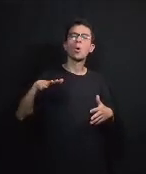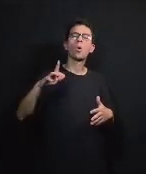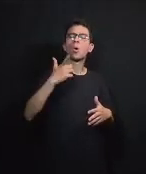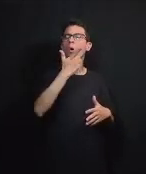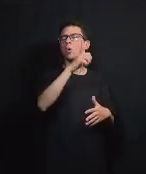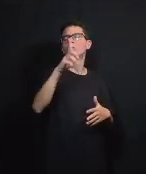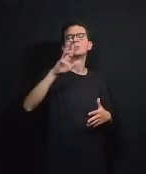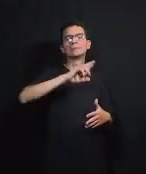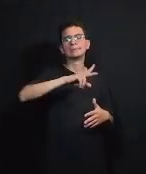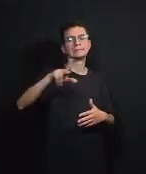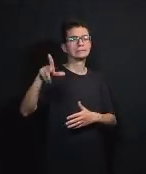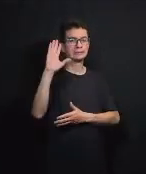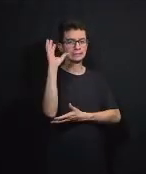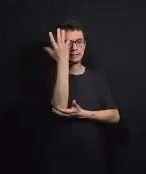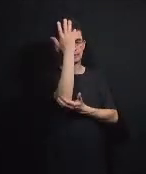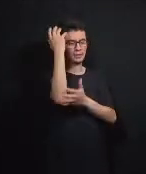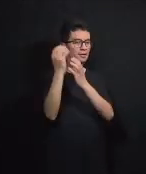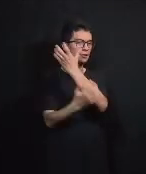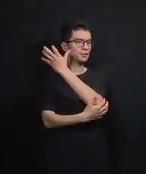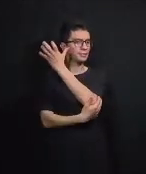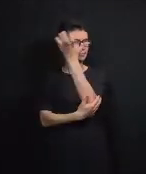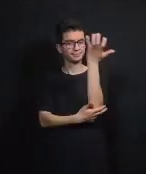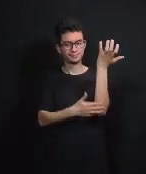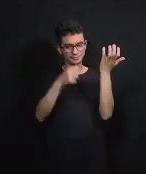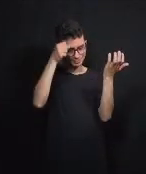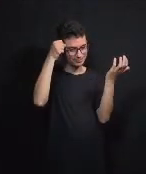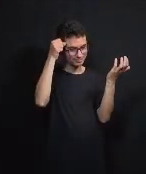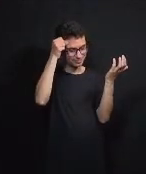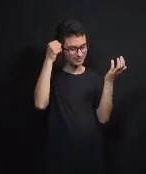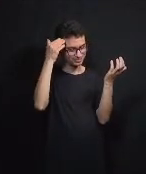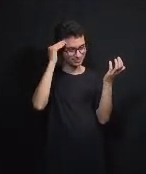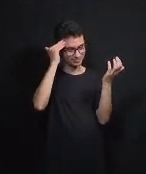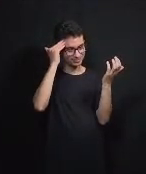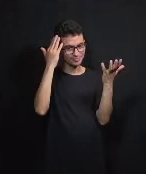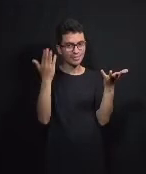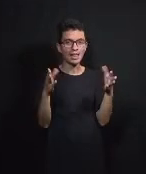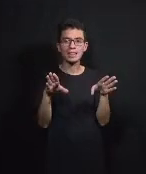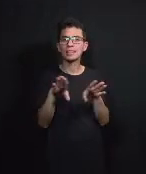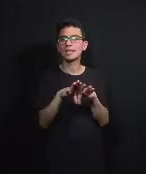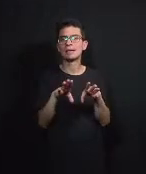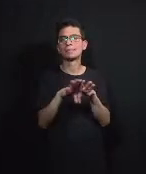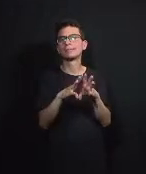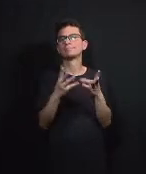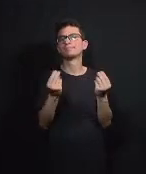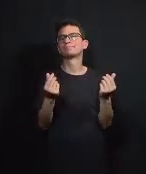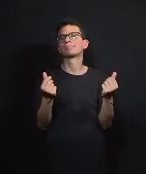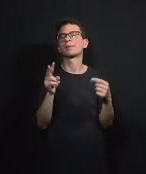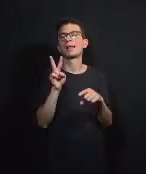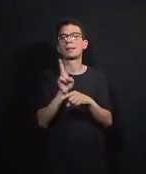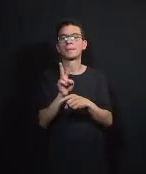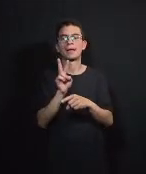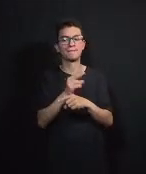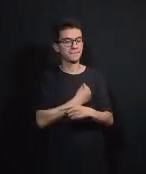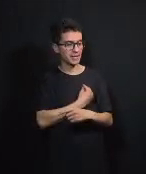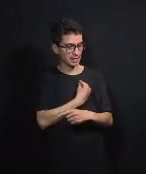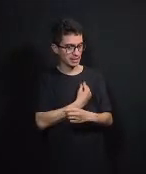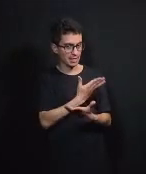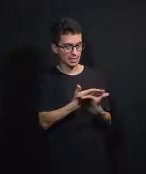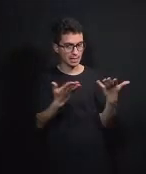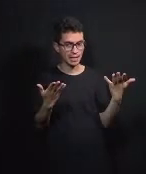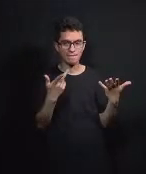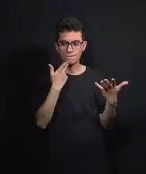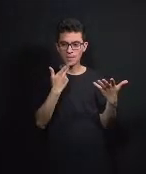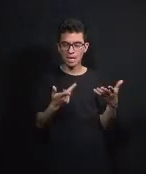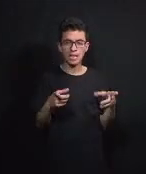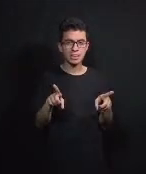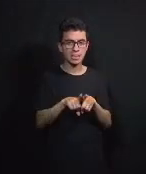mesmo os índices ruins de saneamento, os índices de, de, de, expectativa de vida, então, nem se fala. Nós